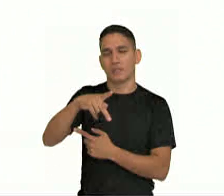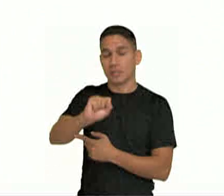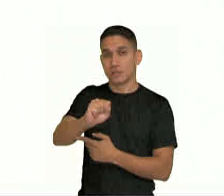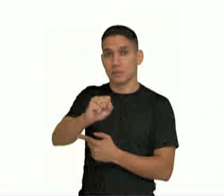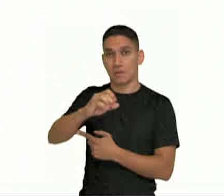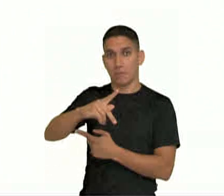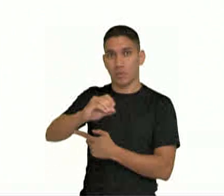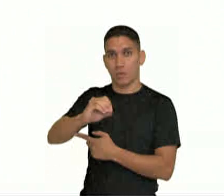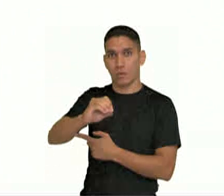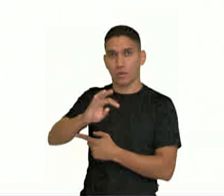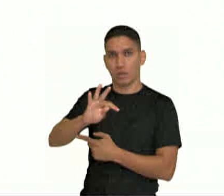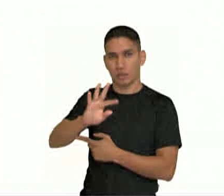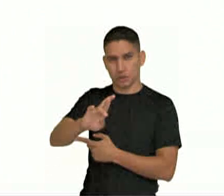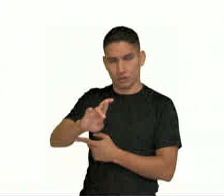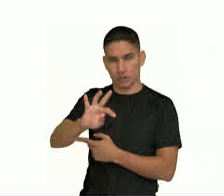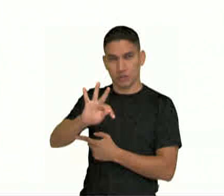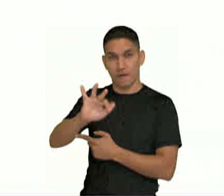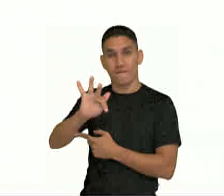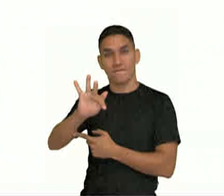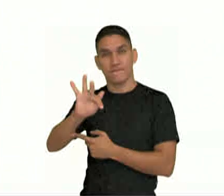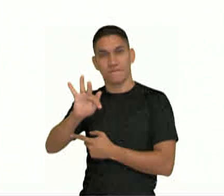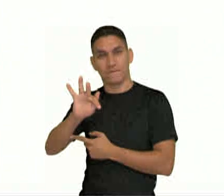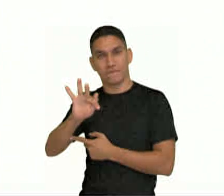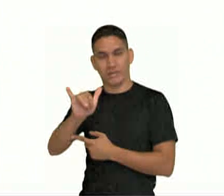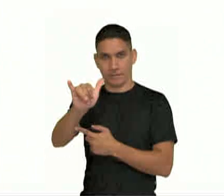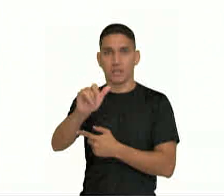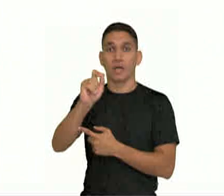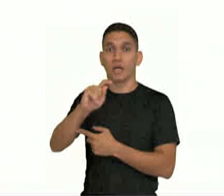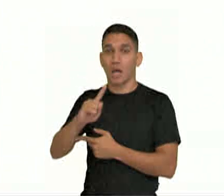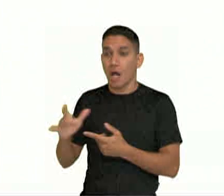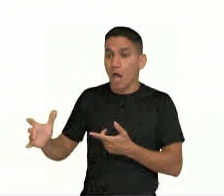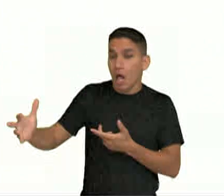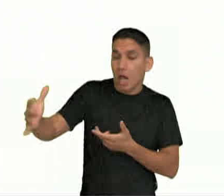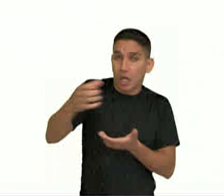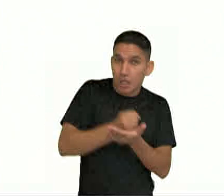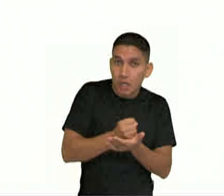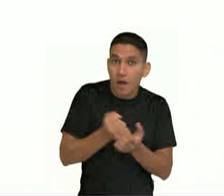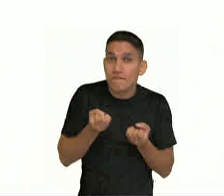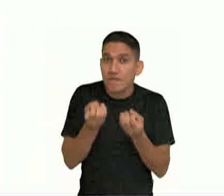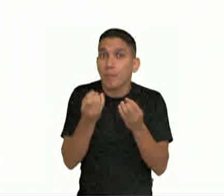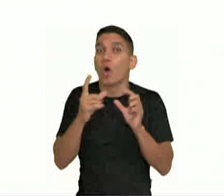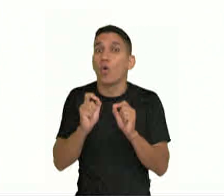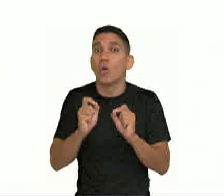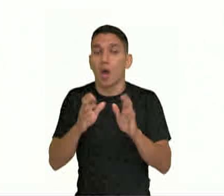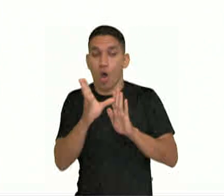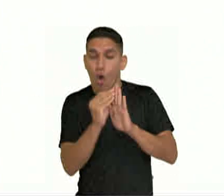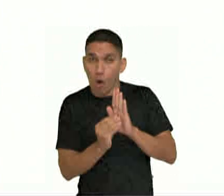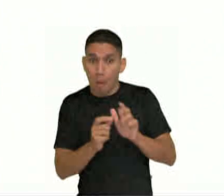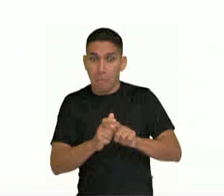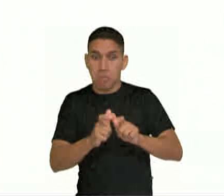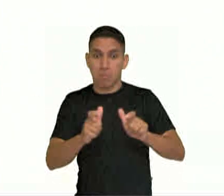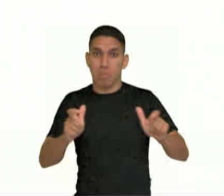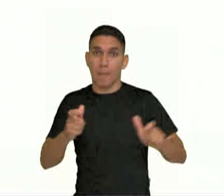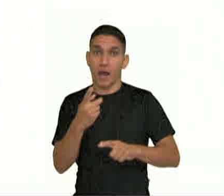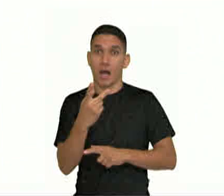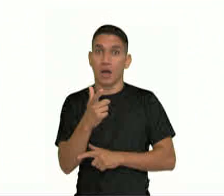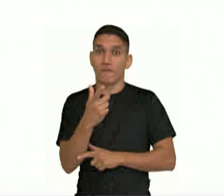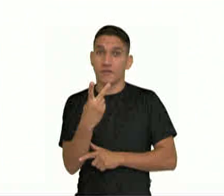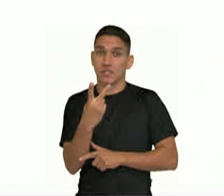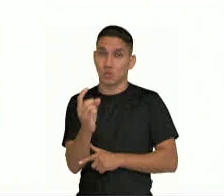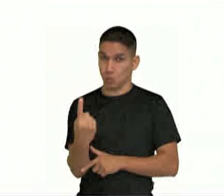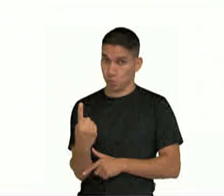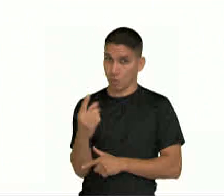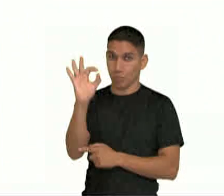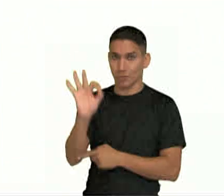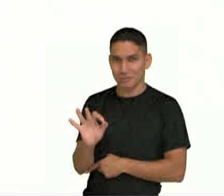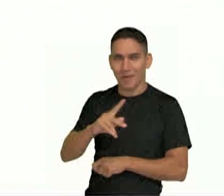em novembro, o consumo desse modelo de conteúdo no país cresce 21% ao mês desde janeiro